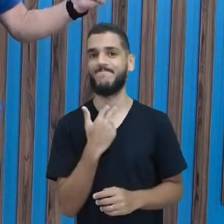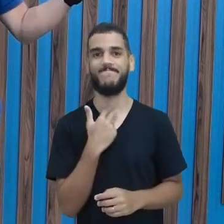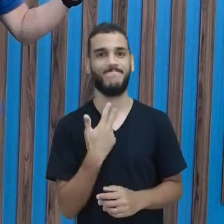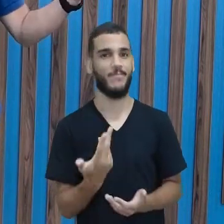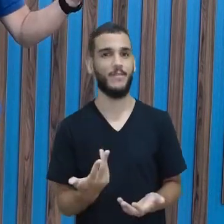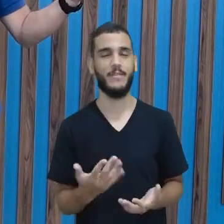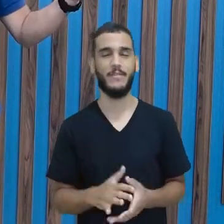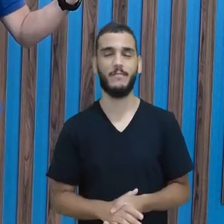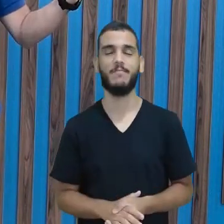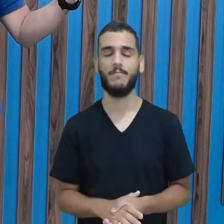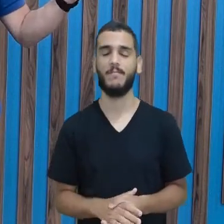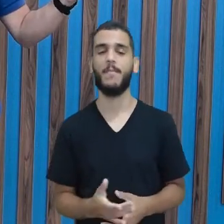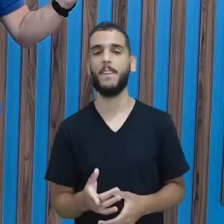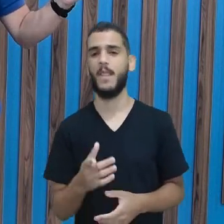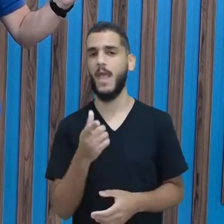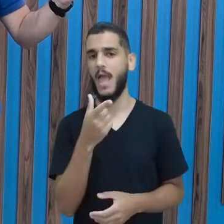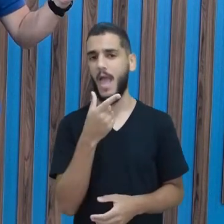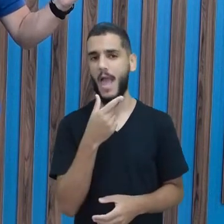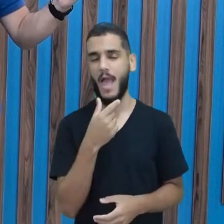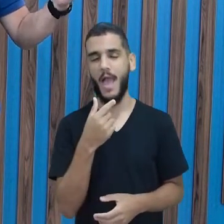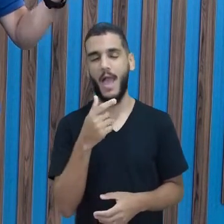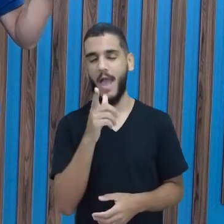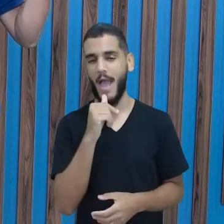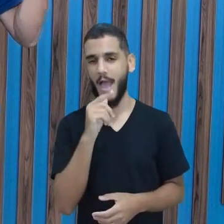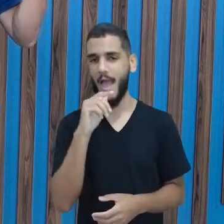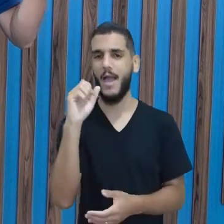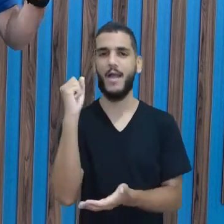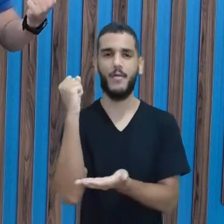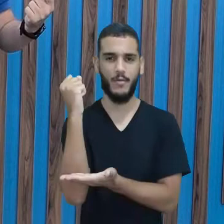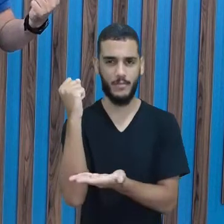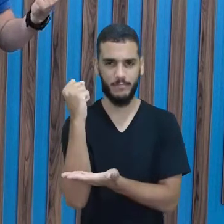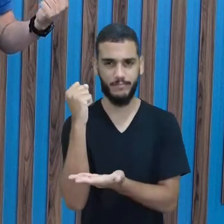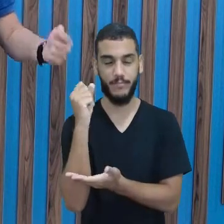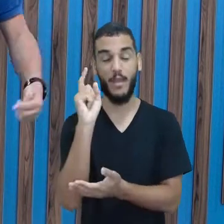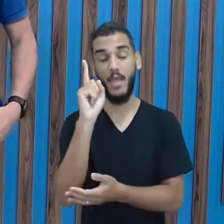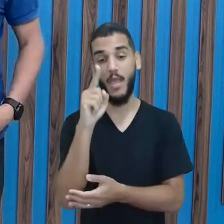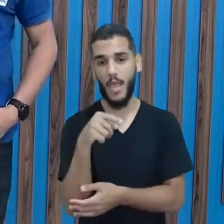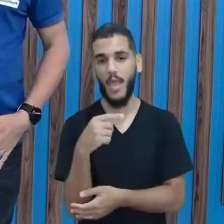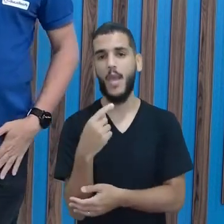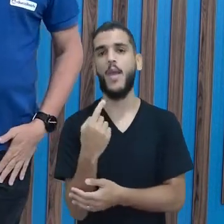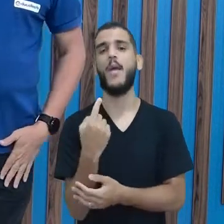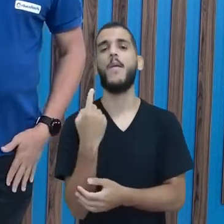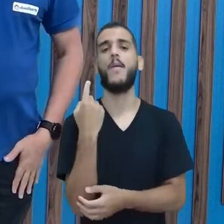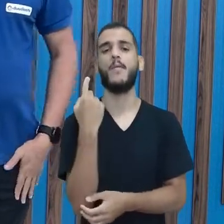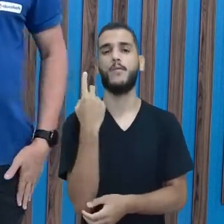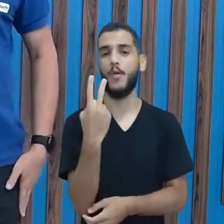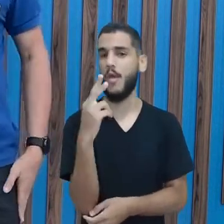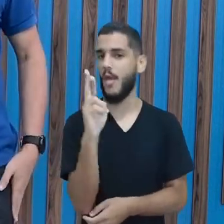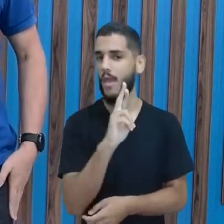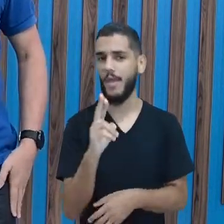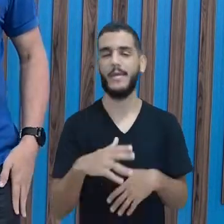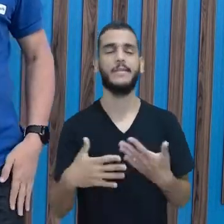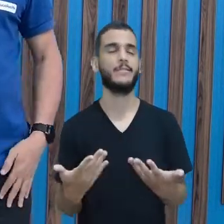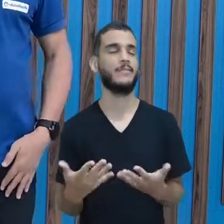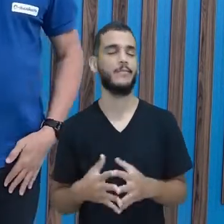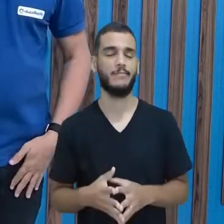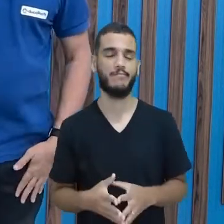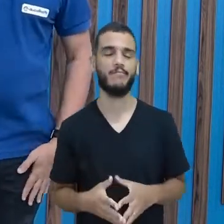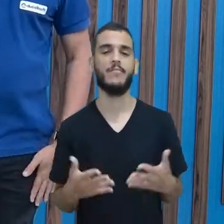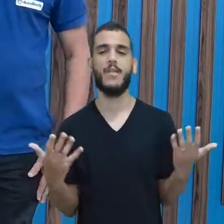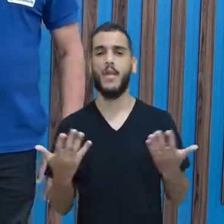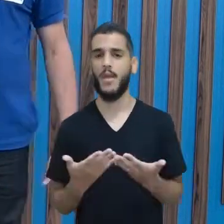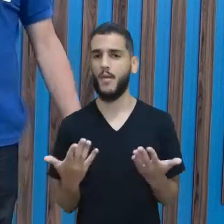R$3,50, R$2, né? Na rua, R$2. Era R$1 antigamente, né? Pipoca, água mineral, R$1. Não é